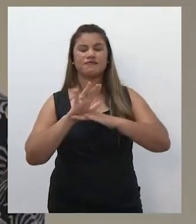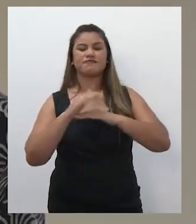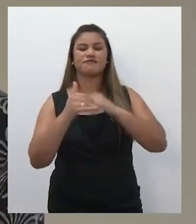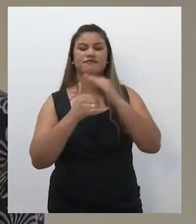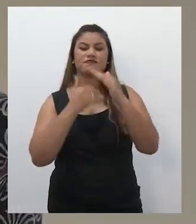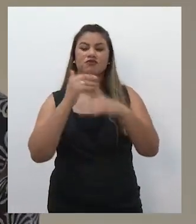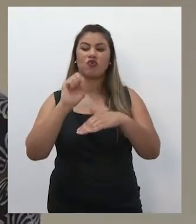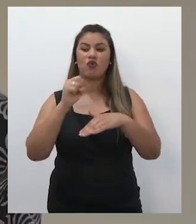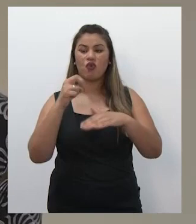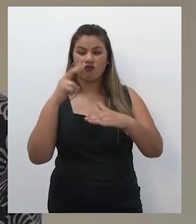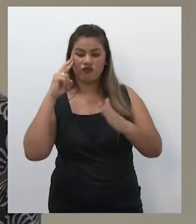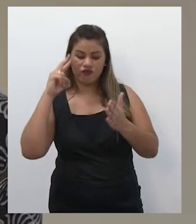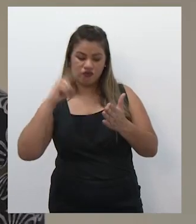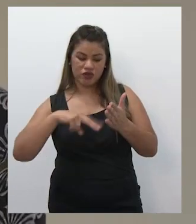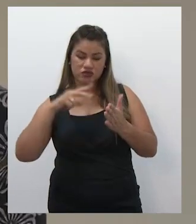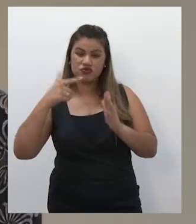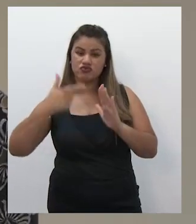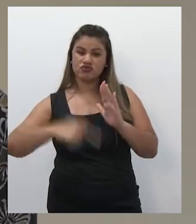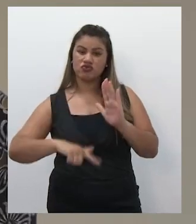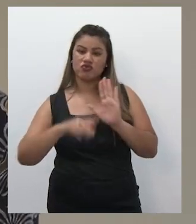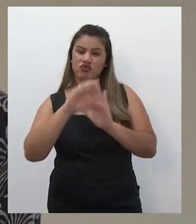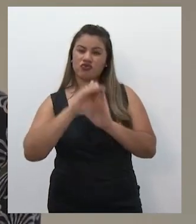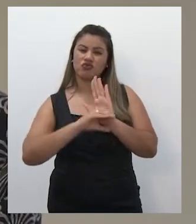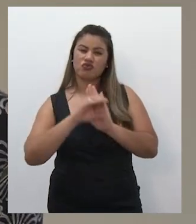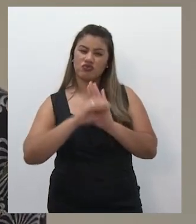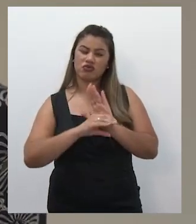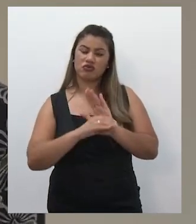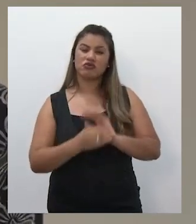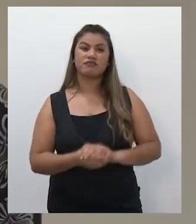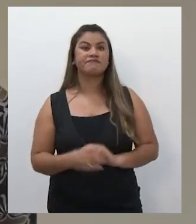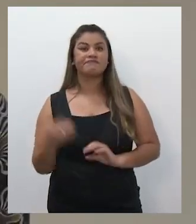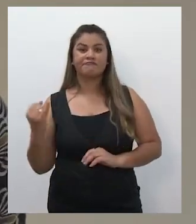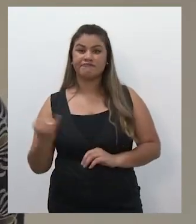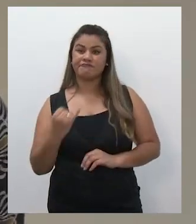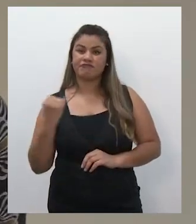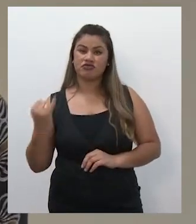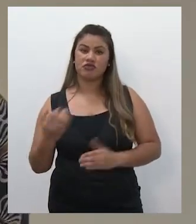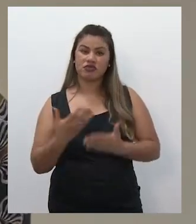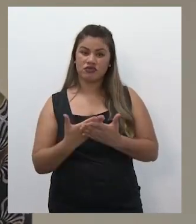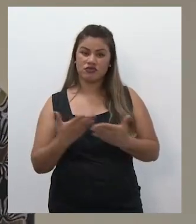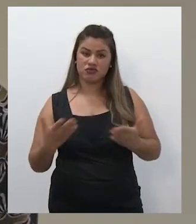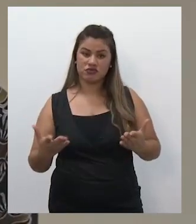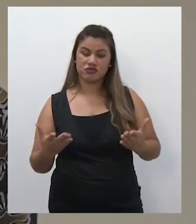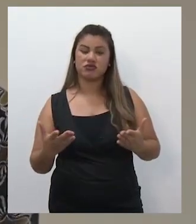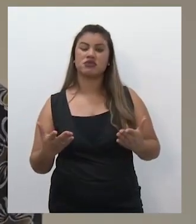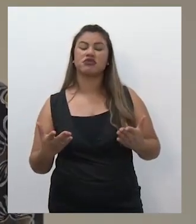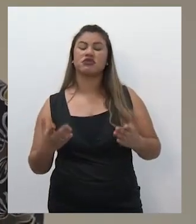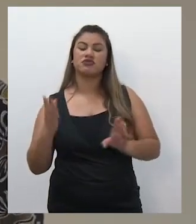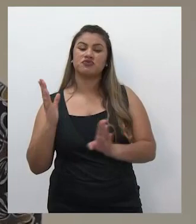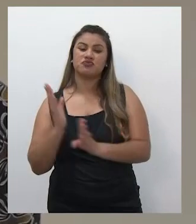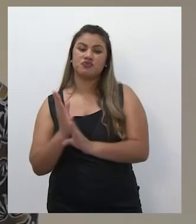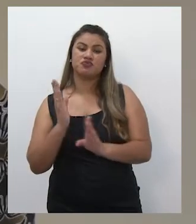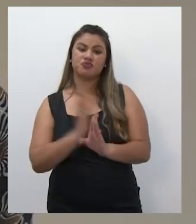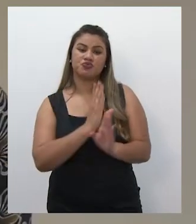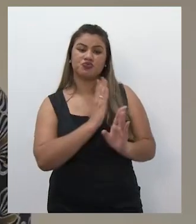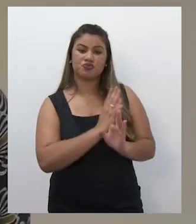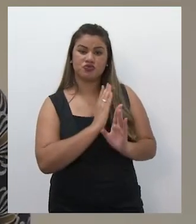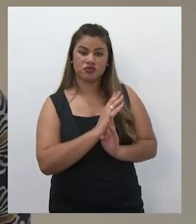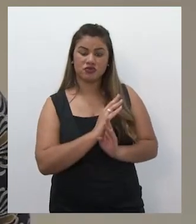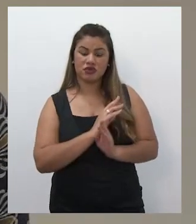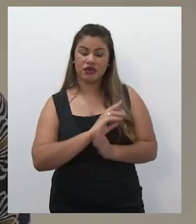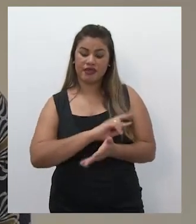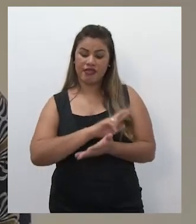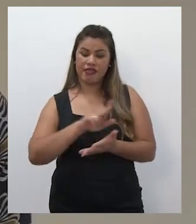ou revisando seus currículos. É fundamental ir identificando como que essas